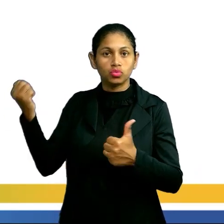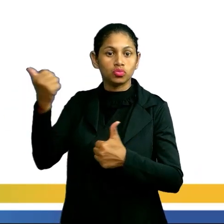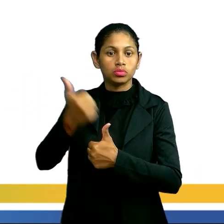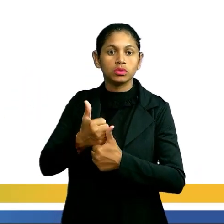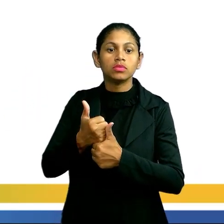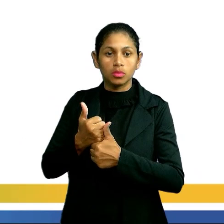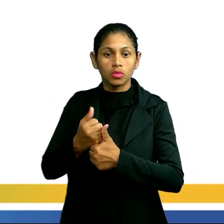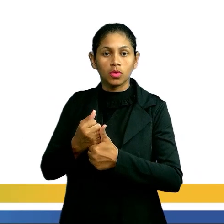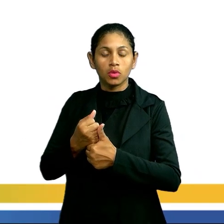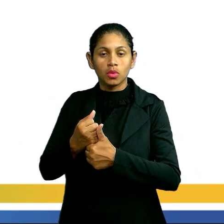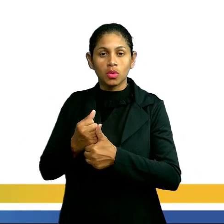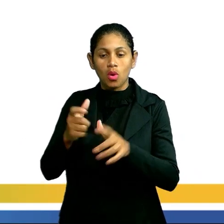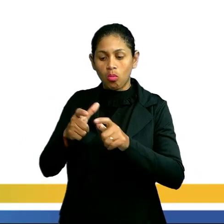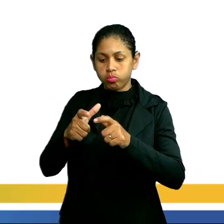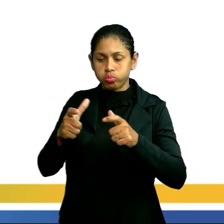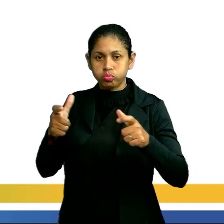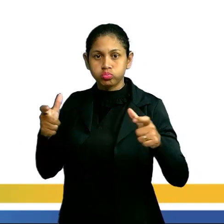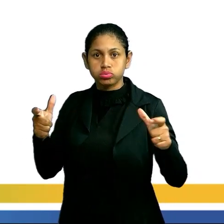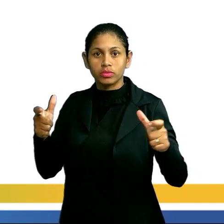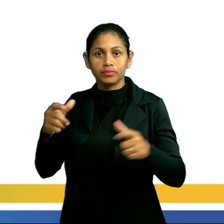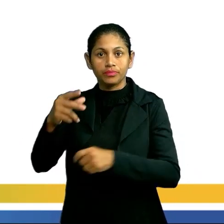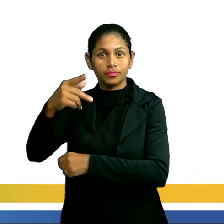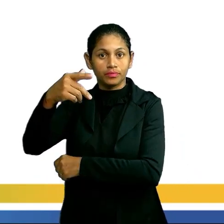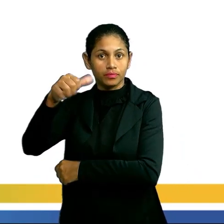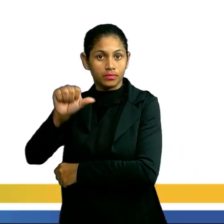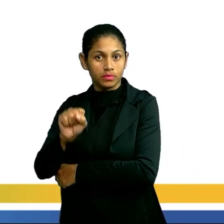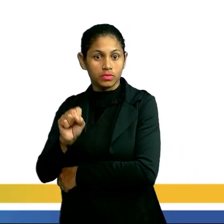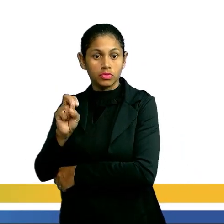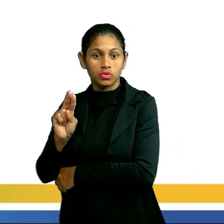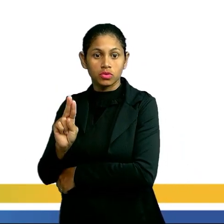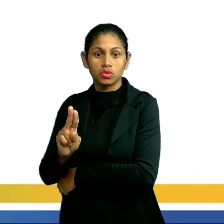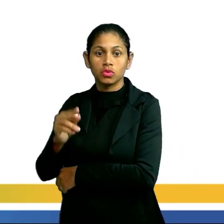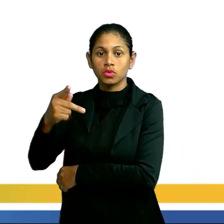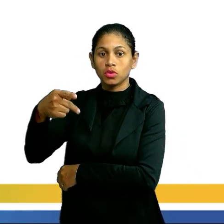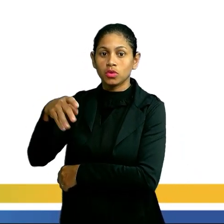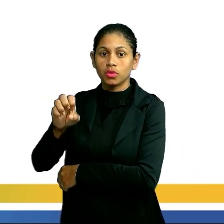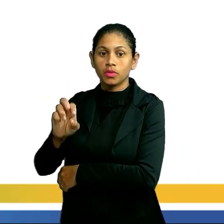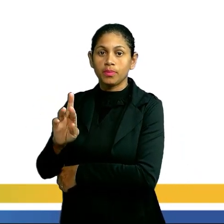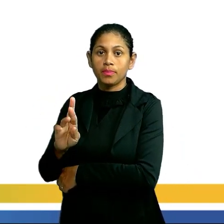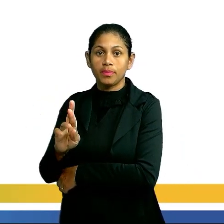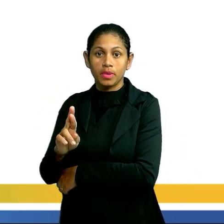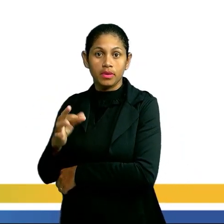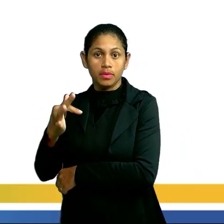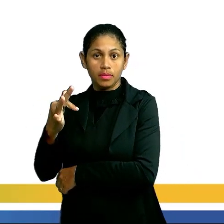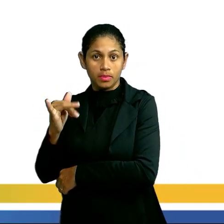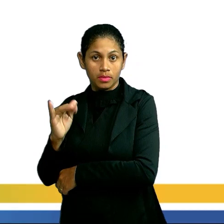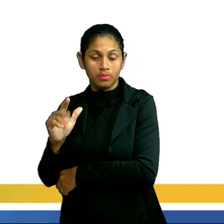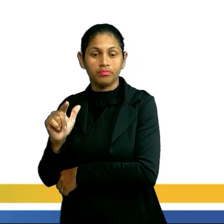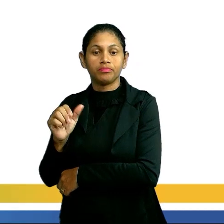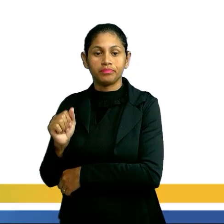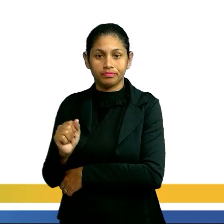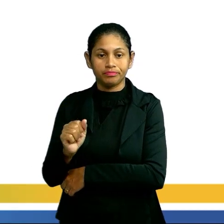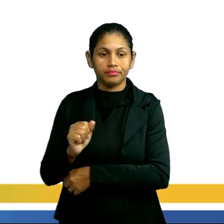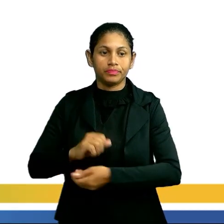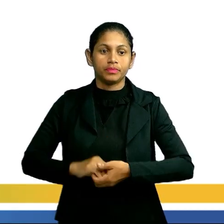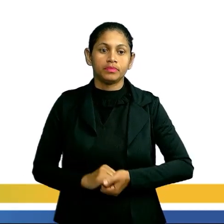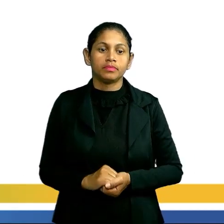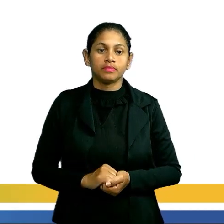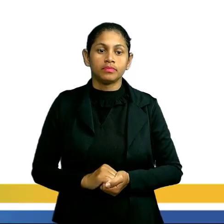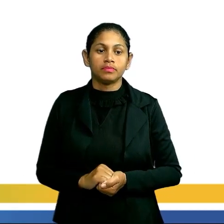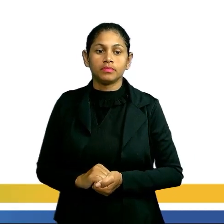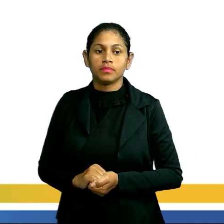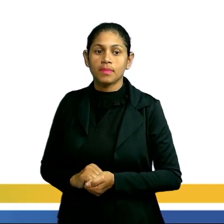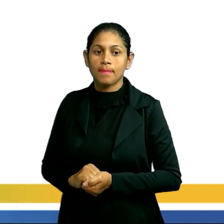é o dobro do coeficiente de dilatação linear, que é alfa, então podemos dizer que beta é igual a 2 alfa. E